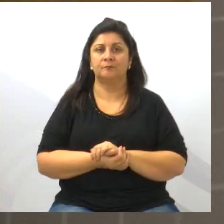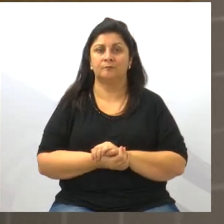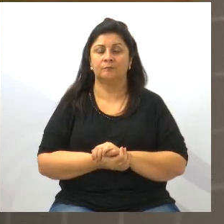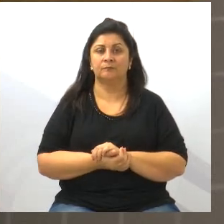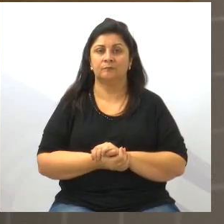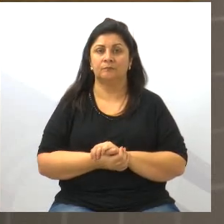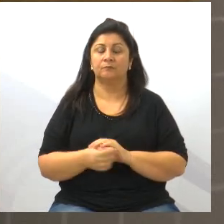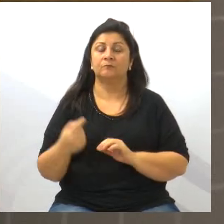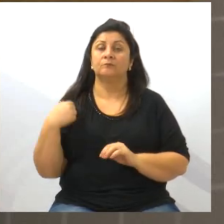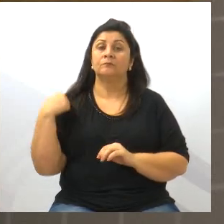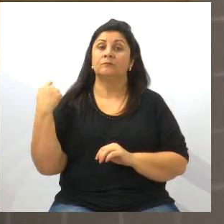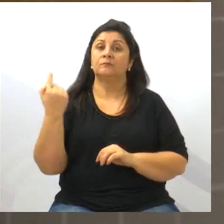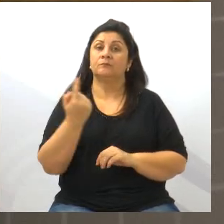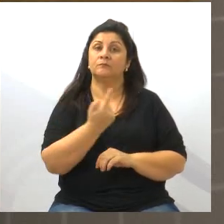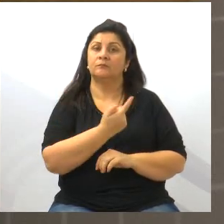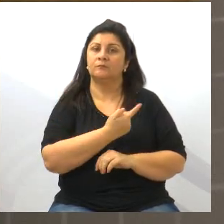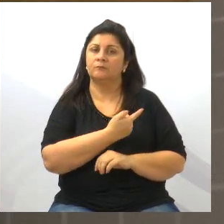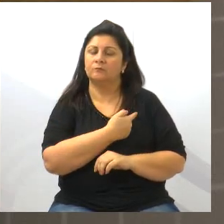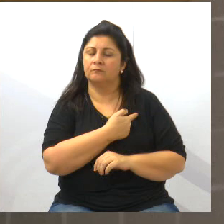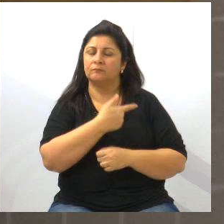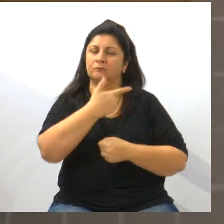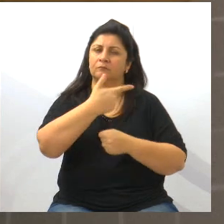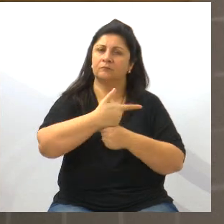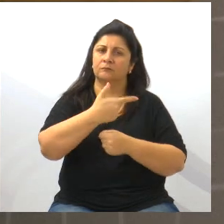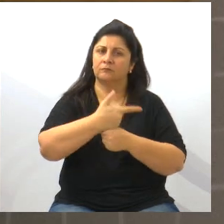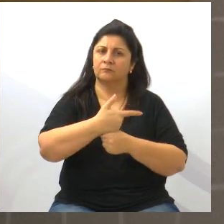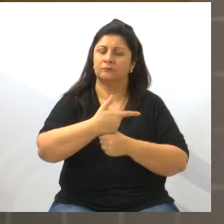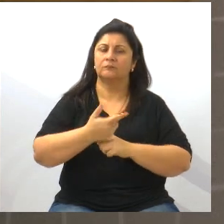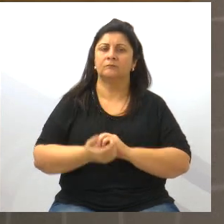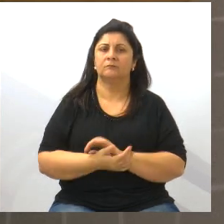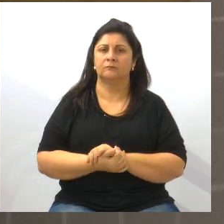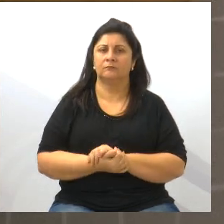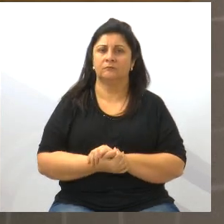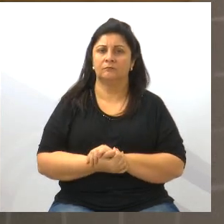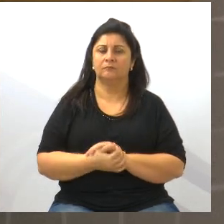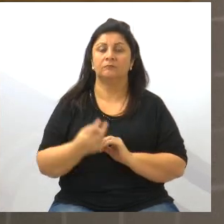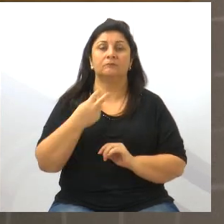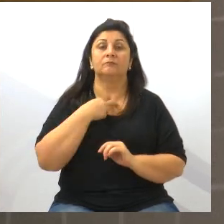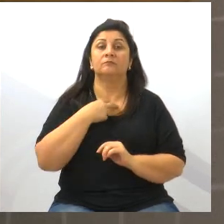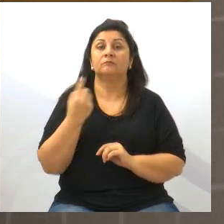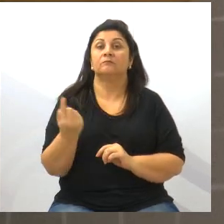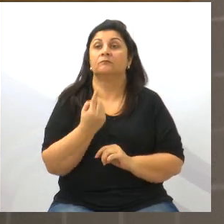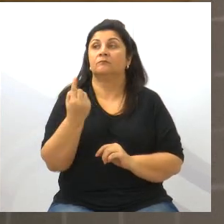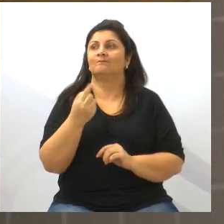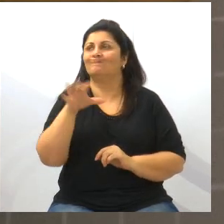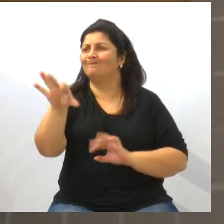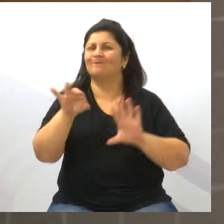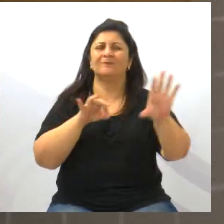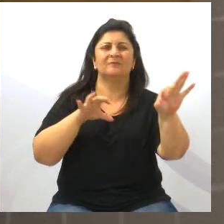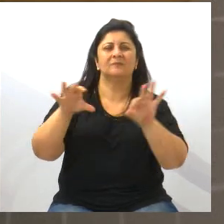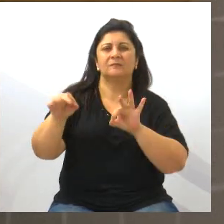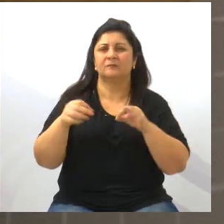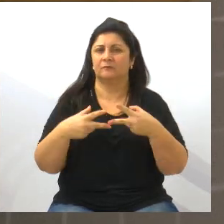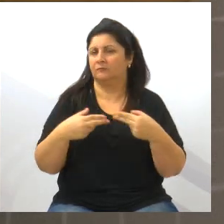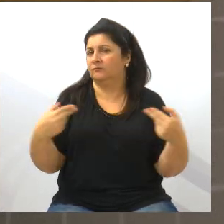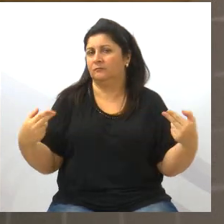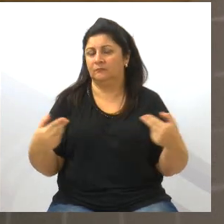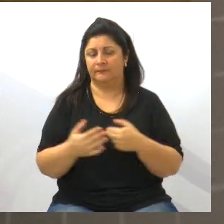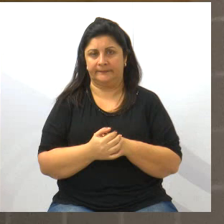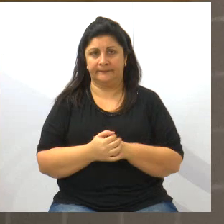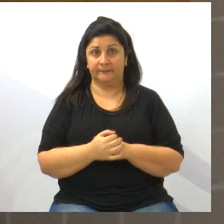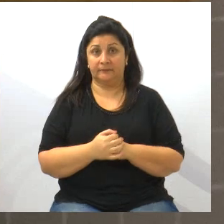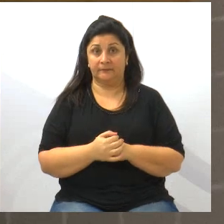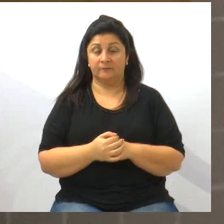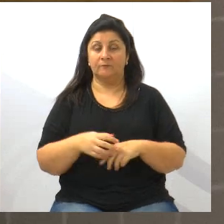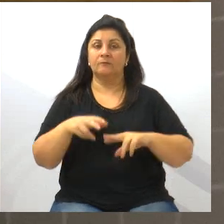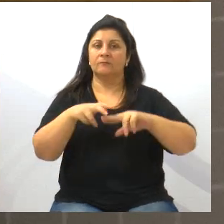Quando a gente é gestor, a gente não pode sozinho tomar todas as decisões. E